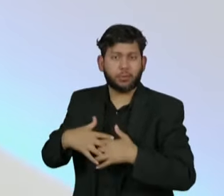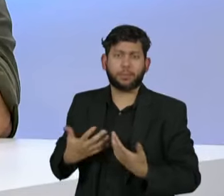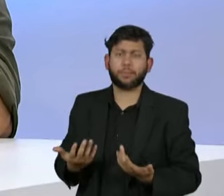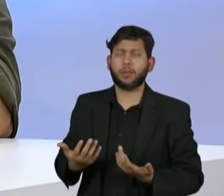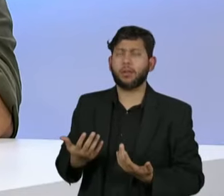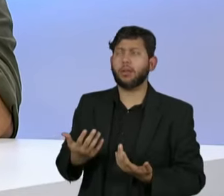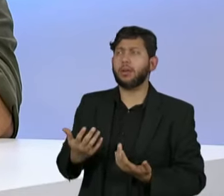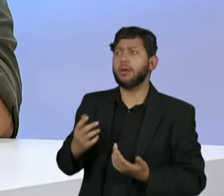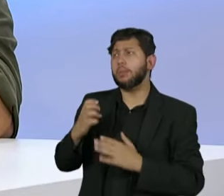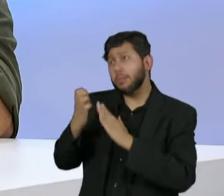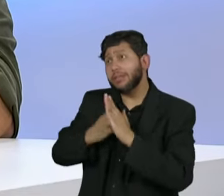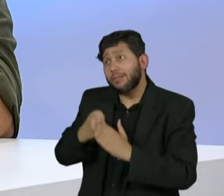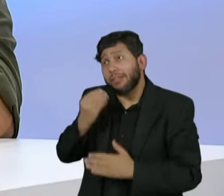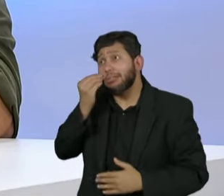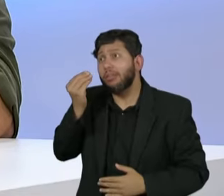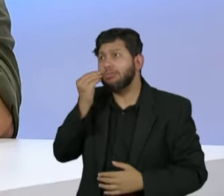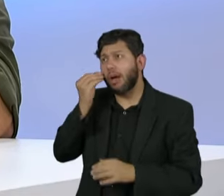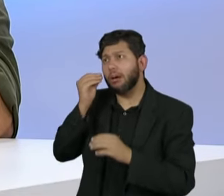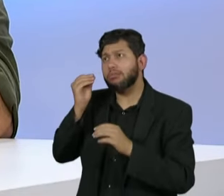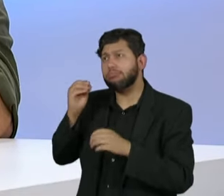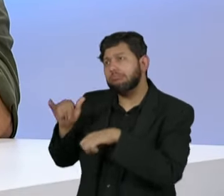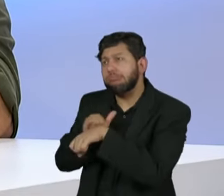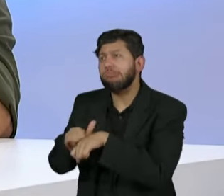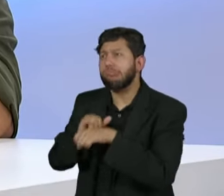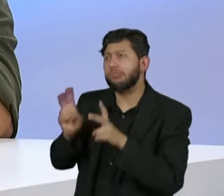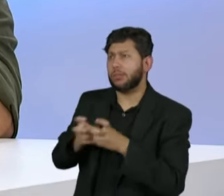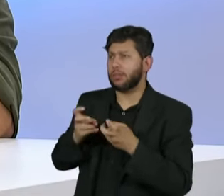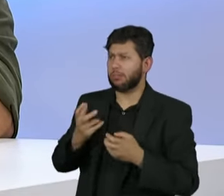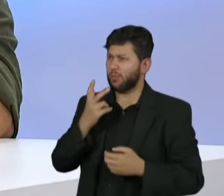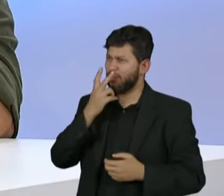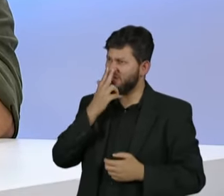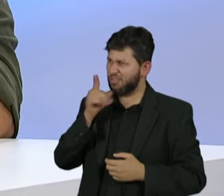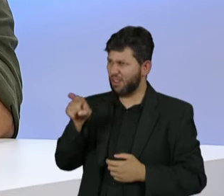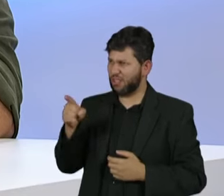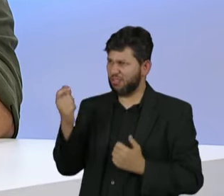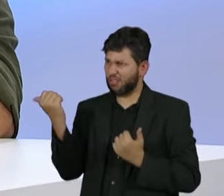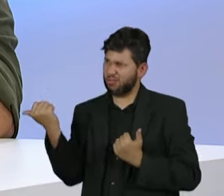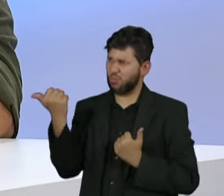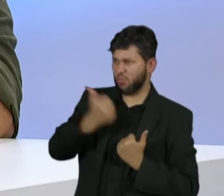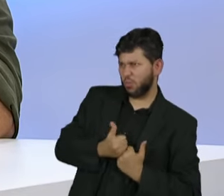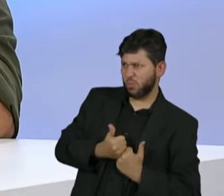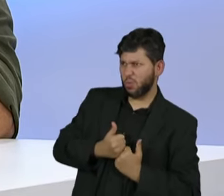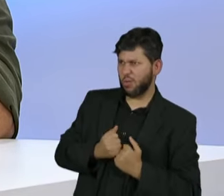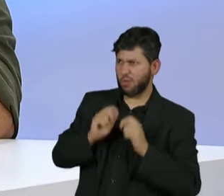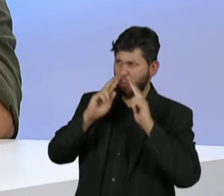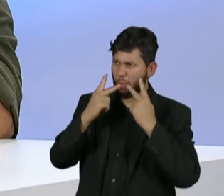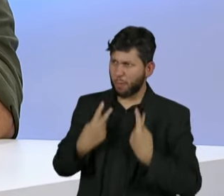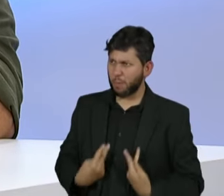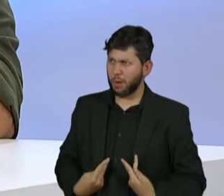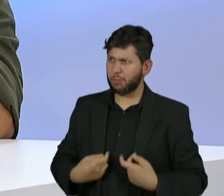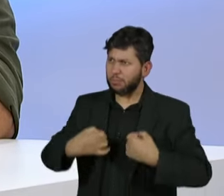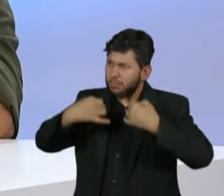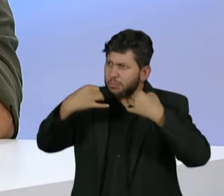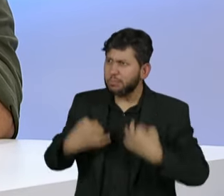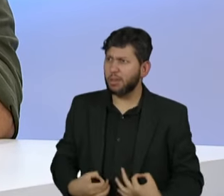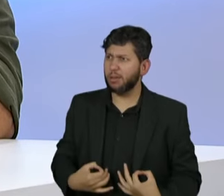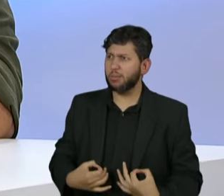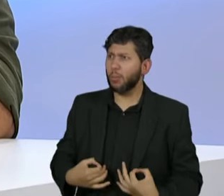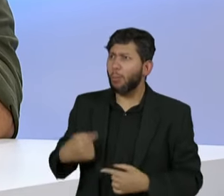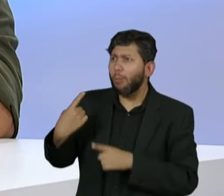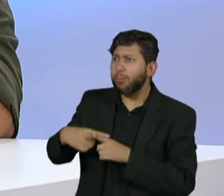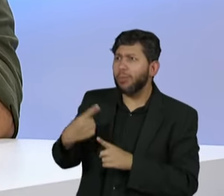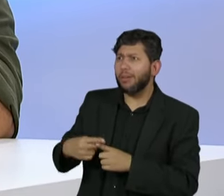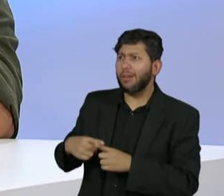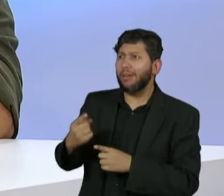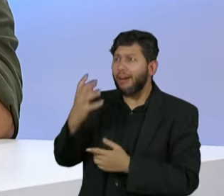sim mas mas o senhor enxerga a inteligência artificial ganhando esses contornos de criação de